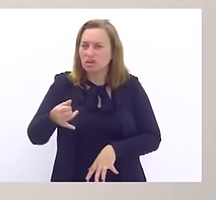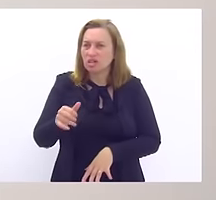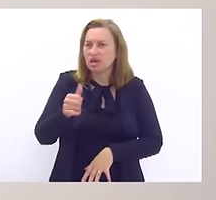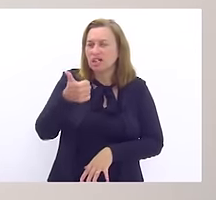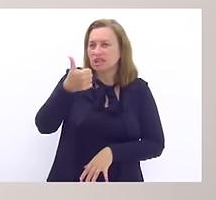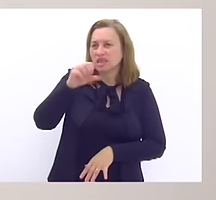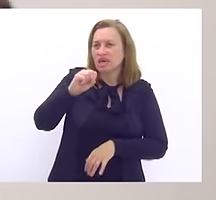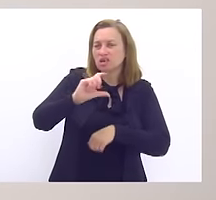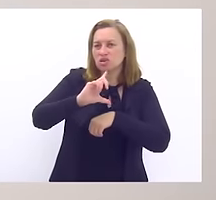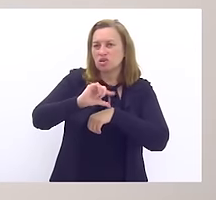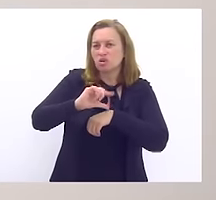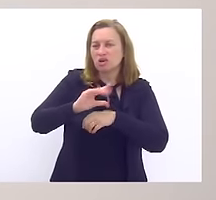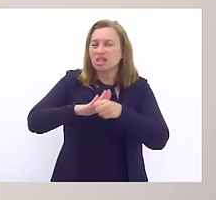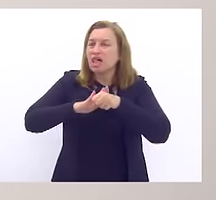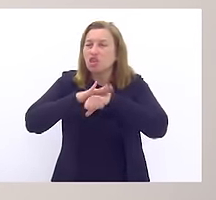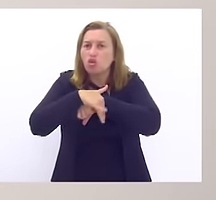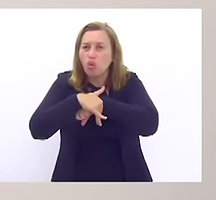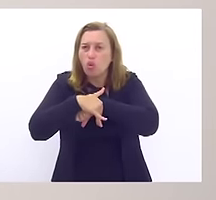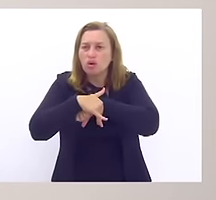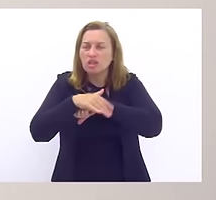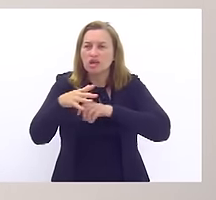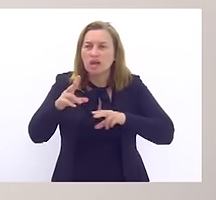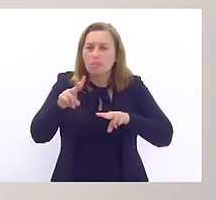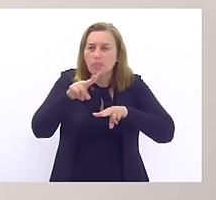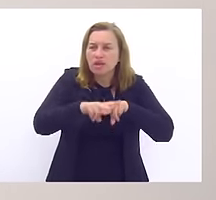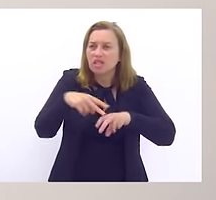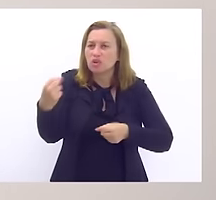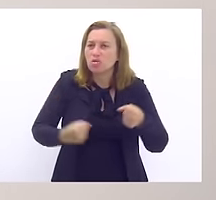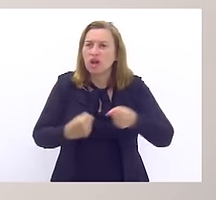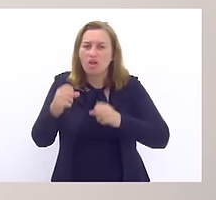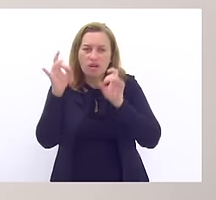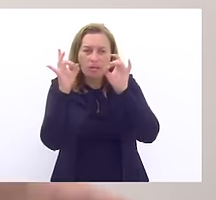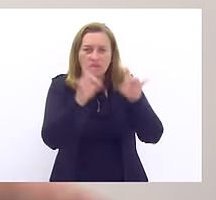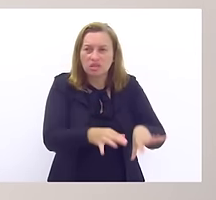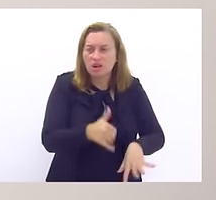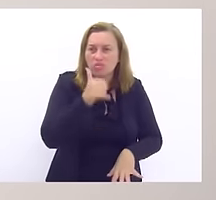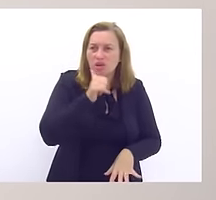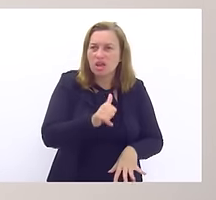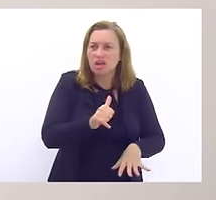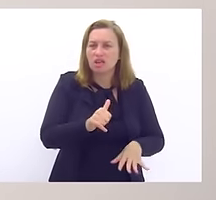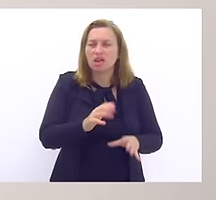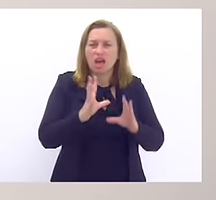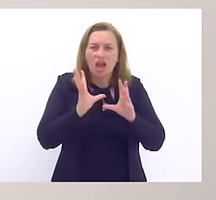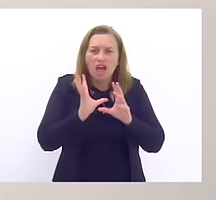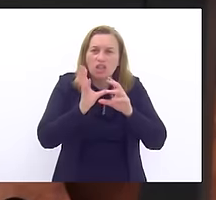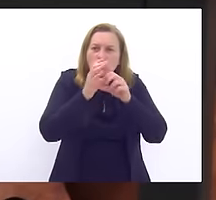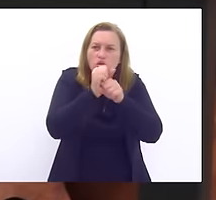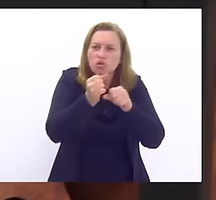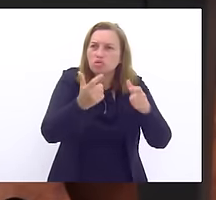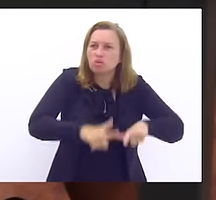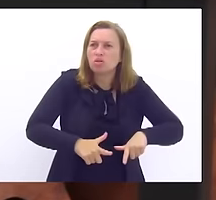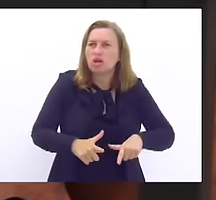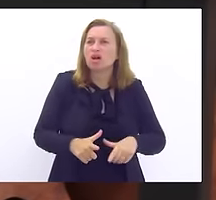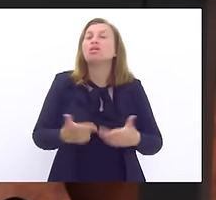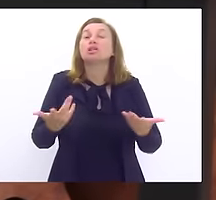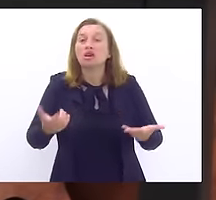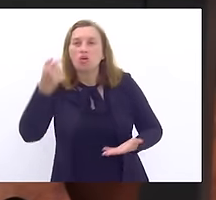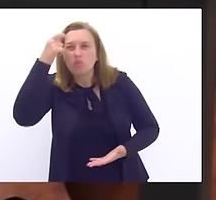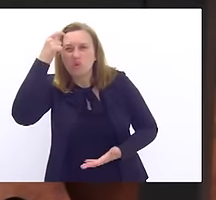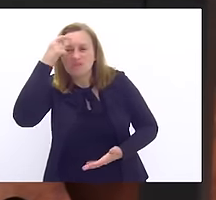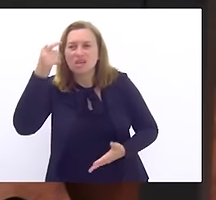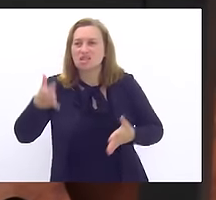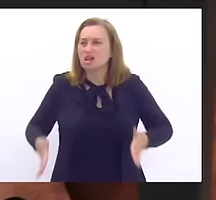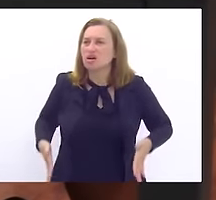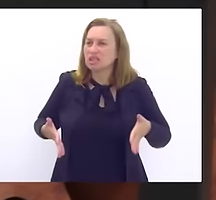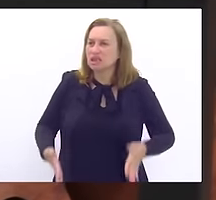telefone vocês aprenderam comigo dela ficou largada lá Cadê o bom senso cadeirante